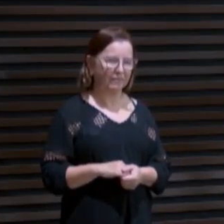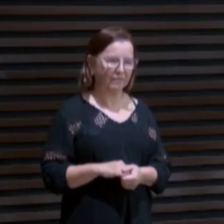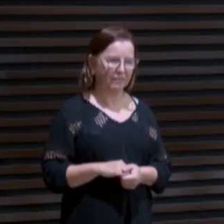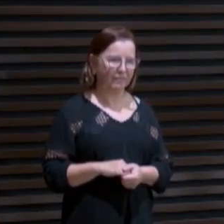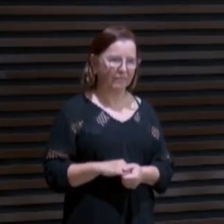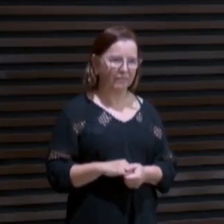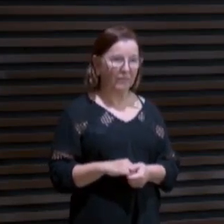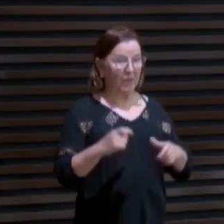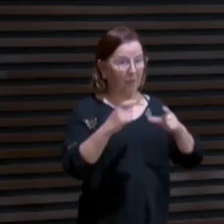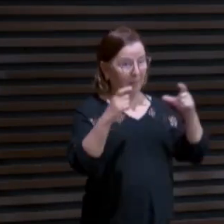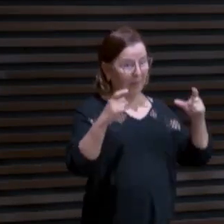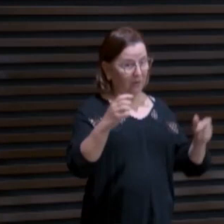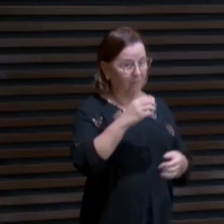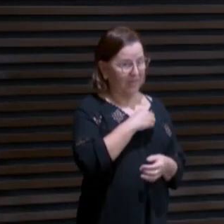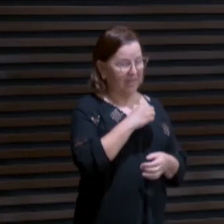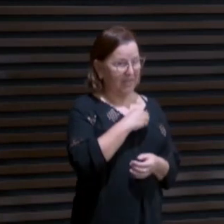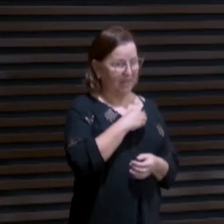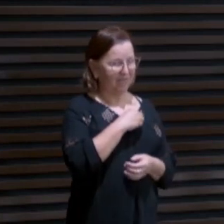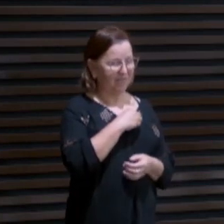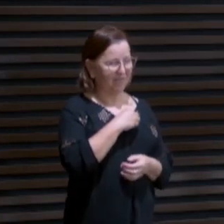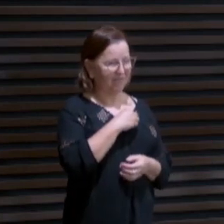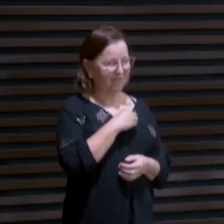Maior pecado